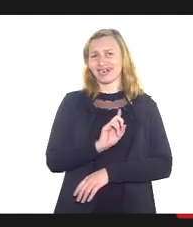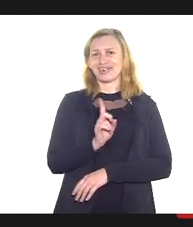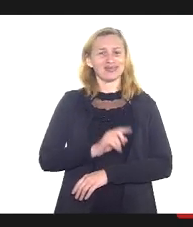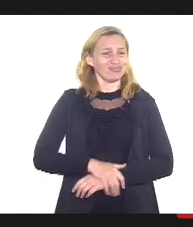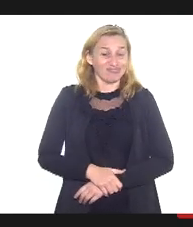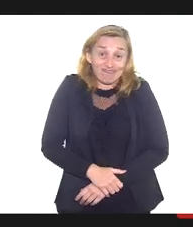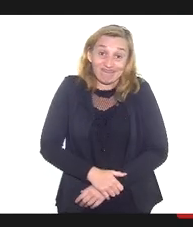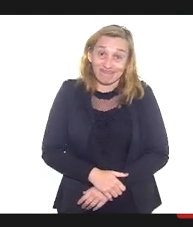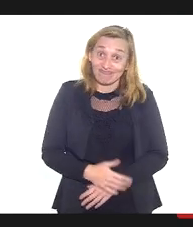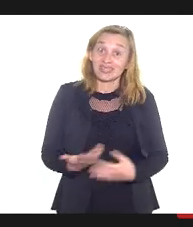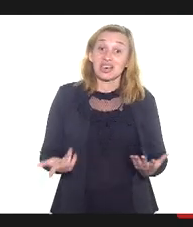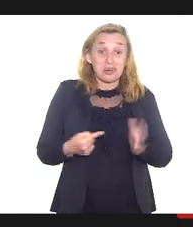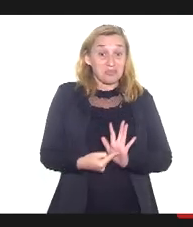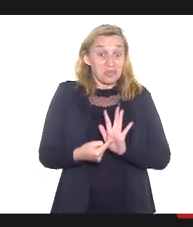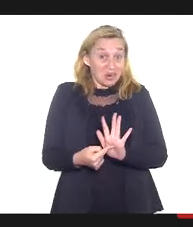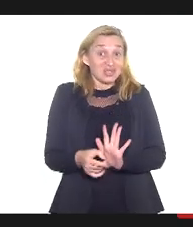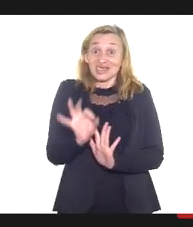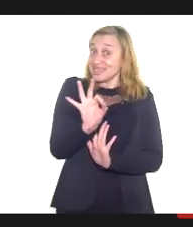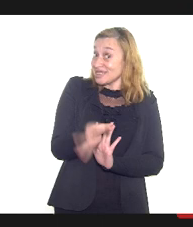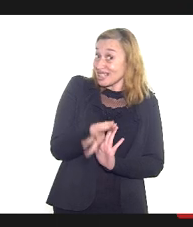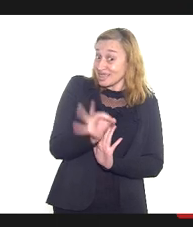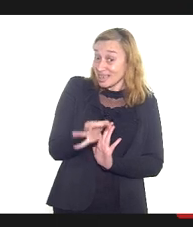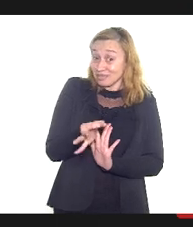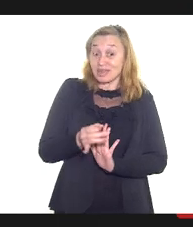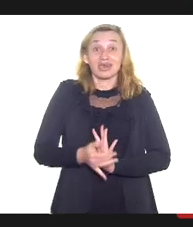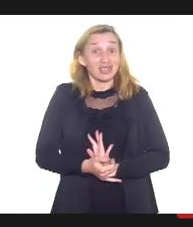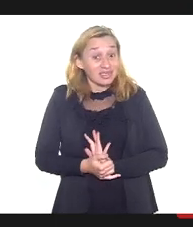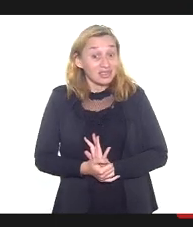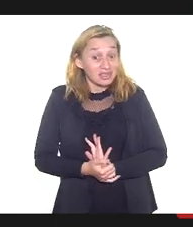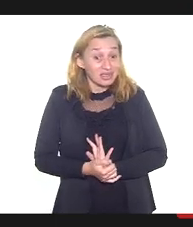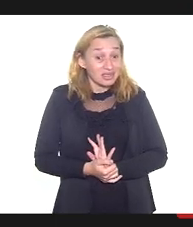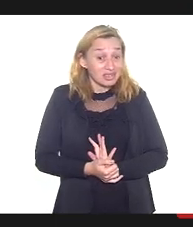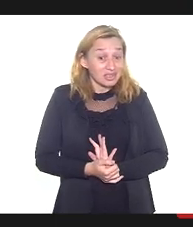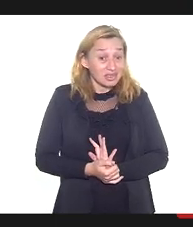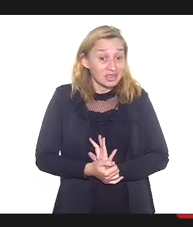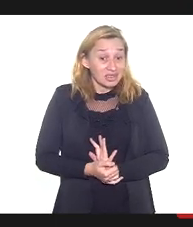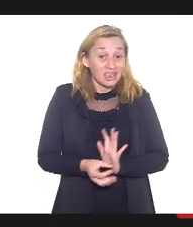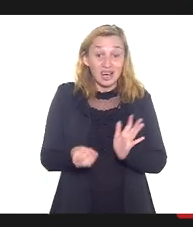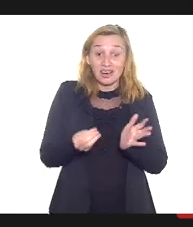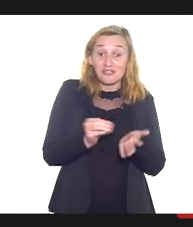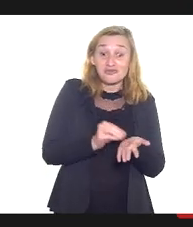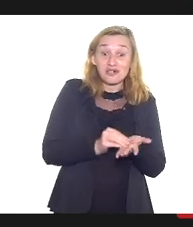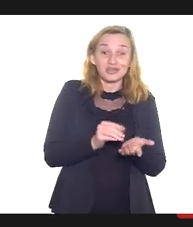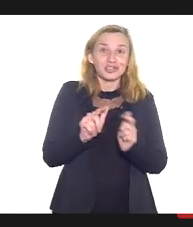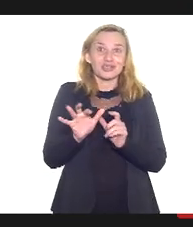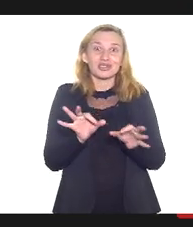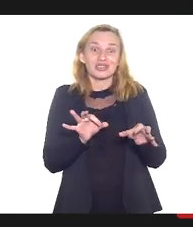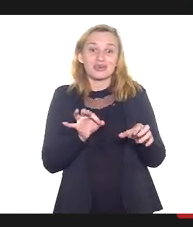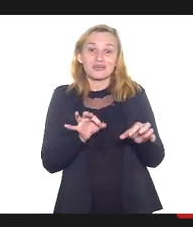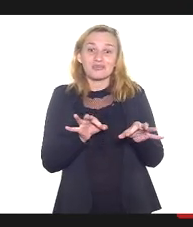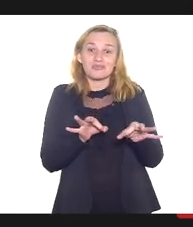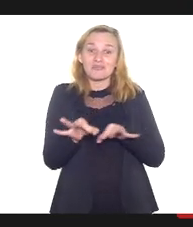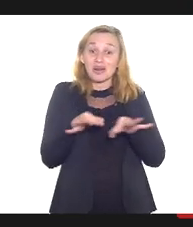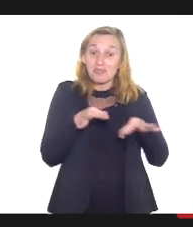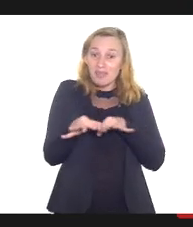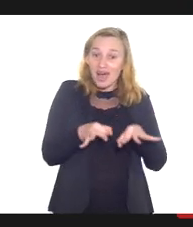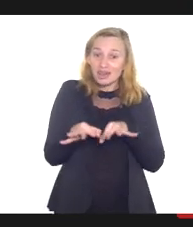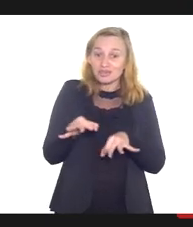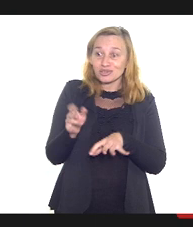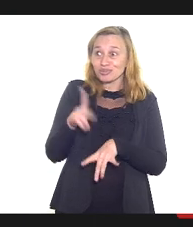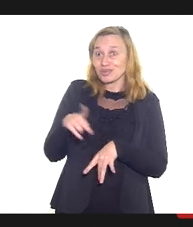Isso demonstra claramente esse problema de escola, educação e de sociedade. É, a nossa